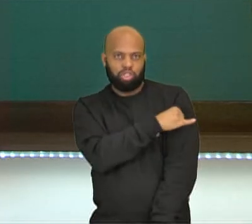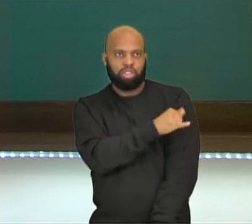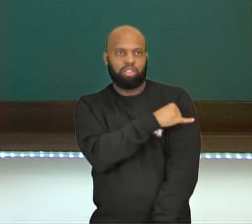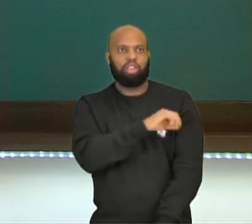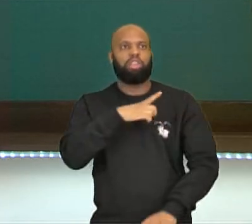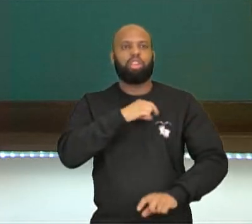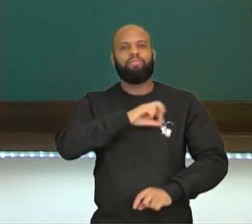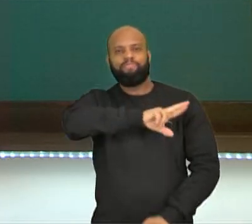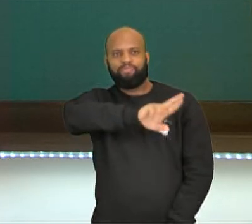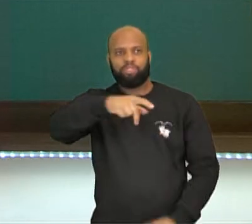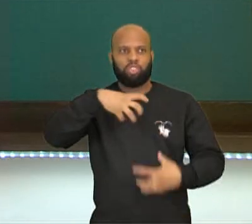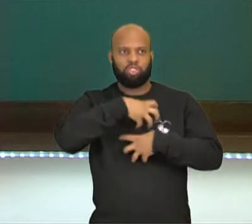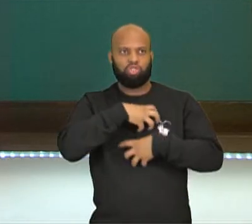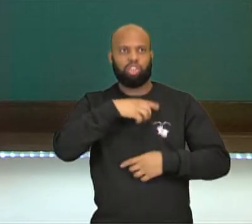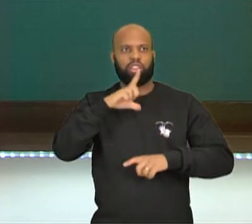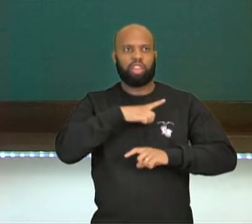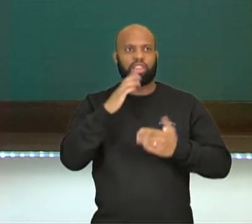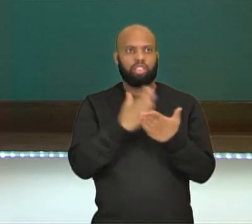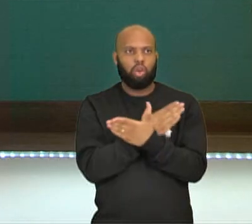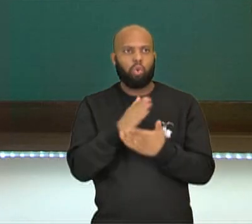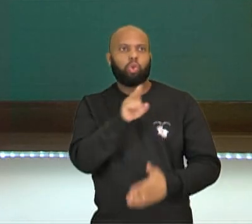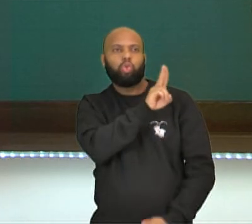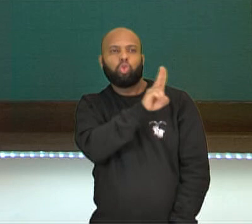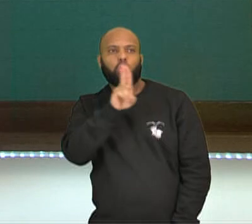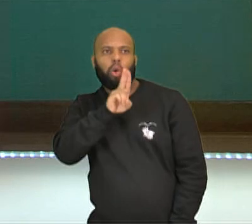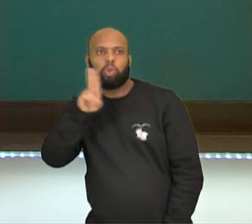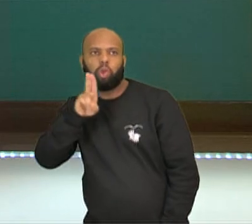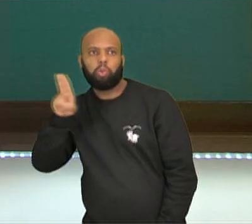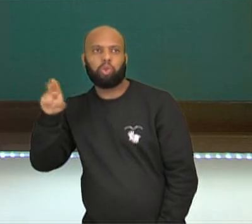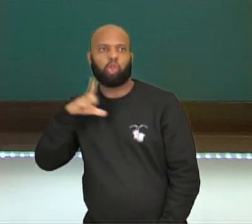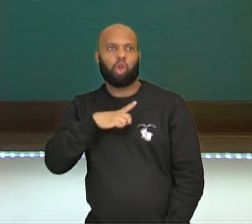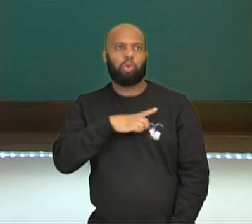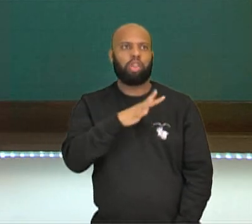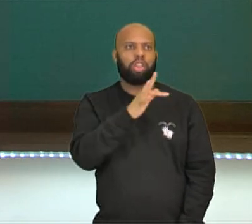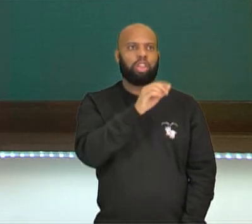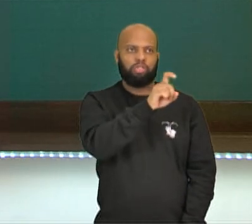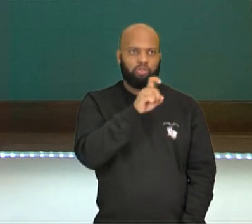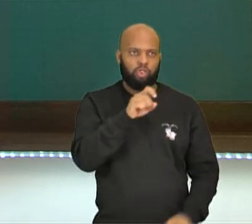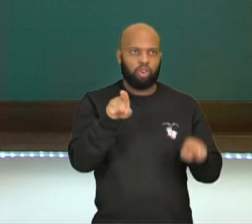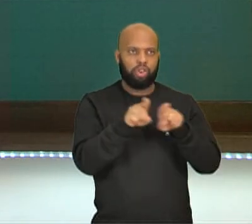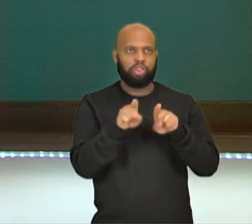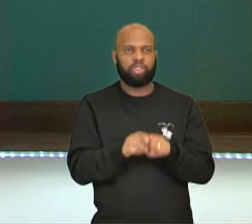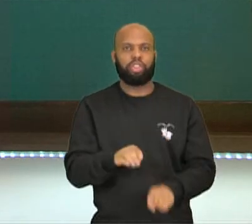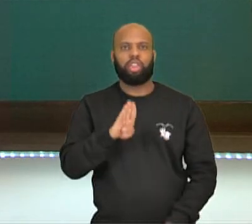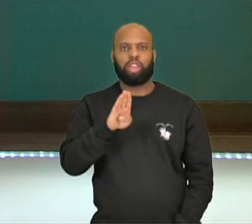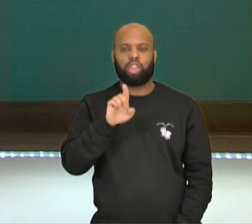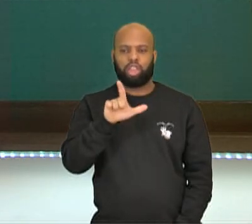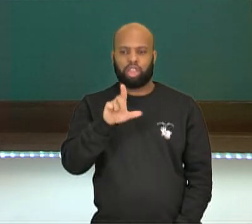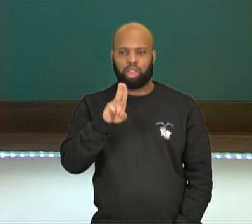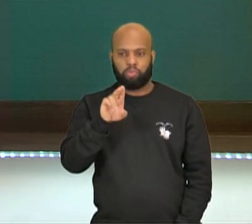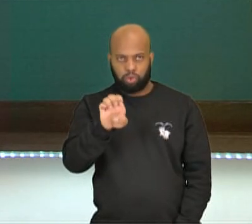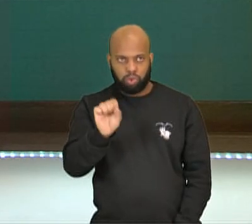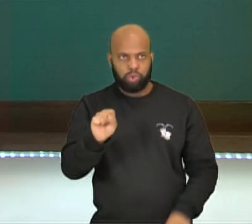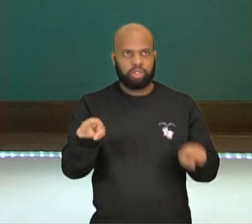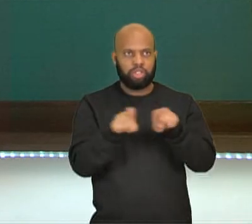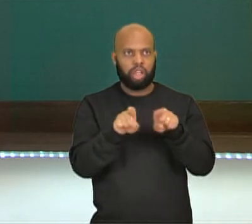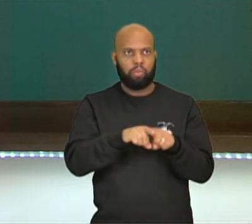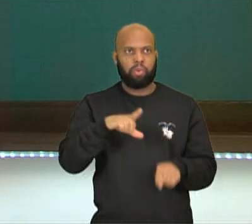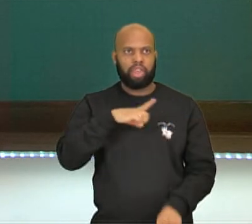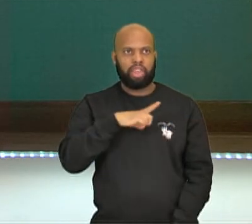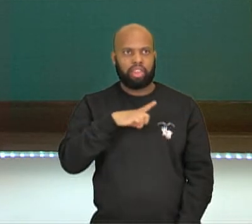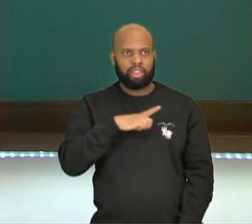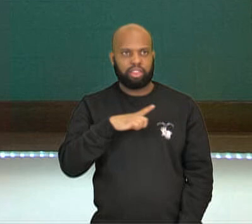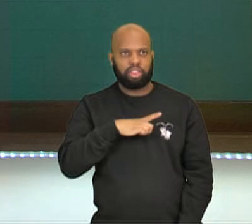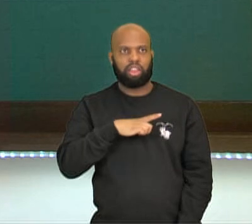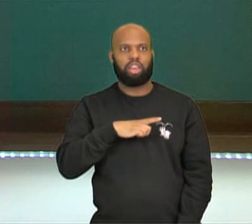e também o twist. Olha que legal aqui eles dançando. Com certeza vocês conseguem